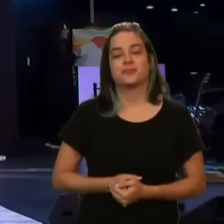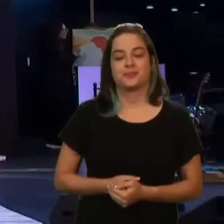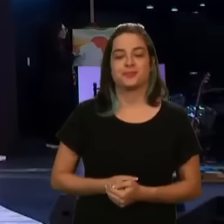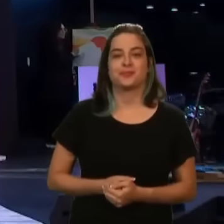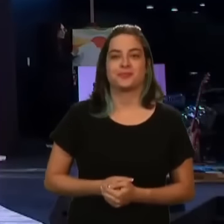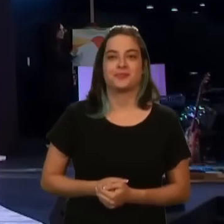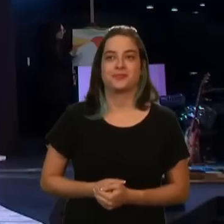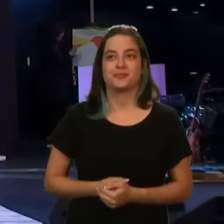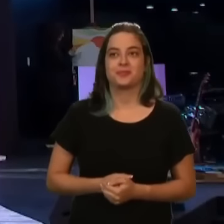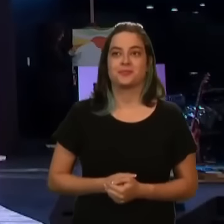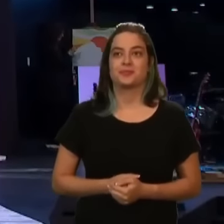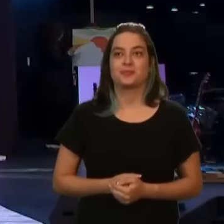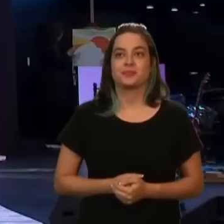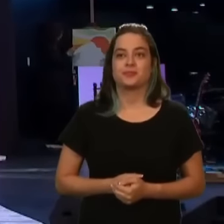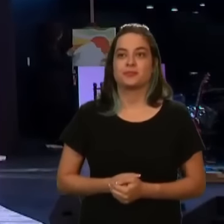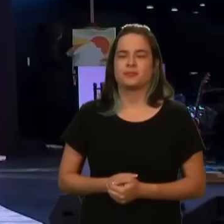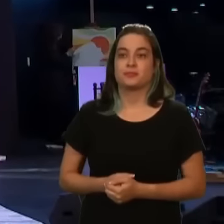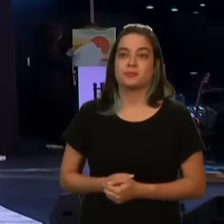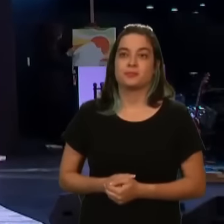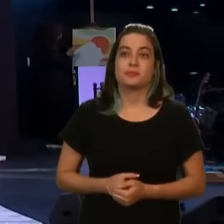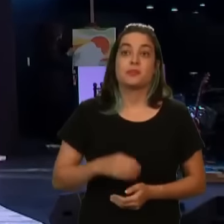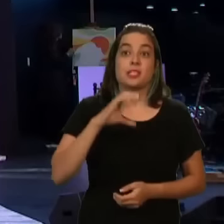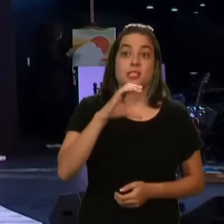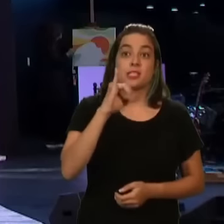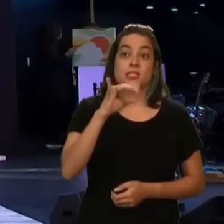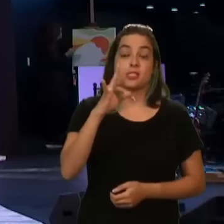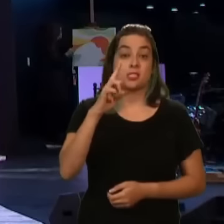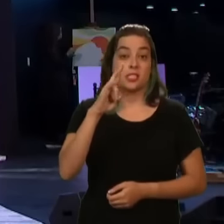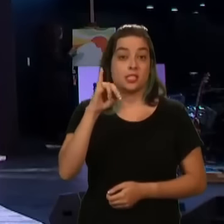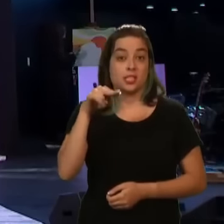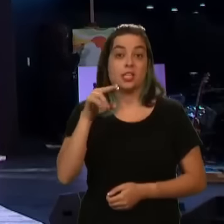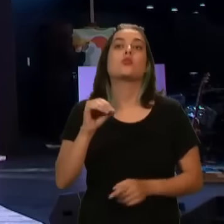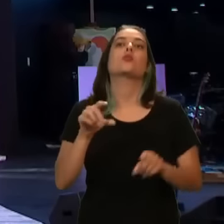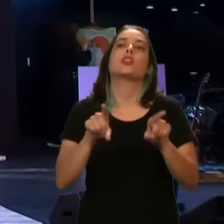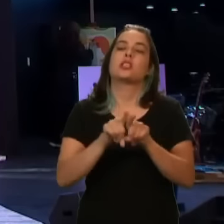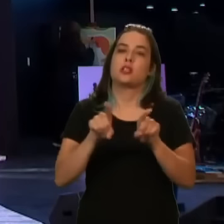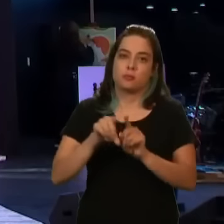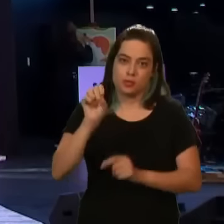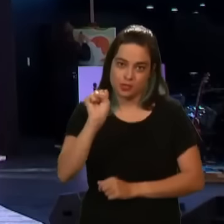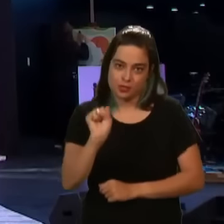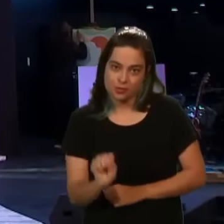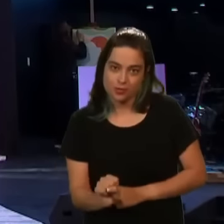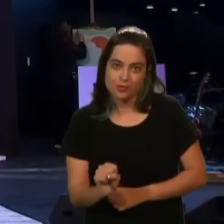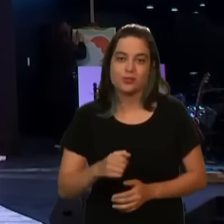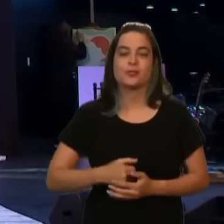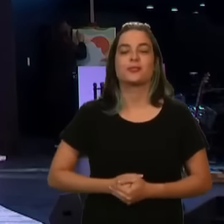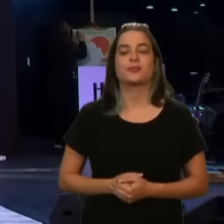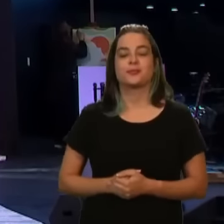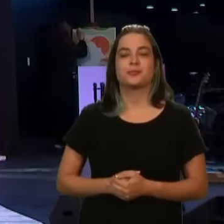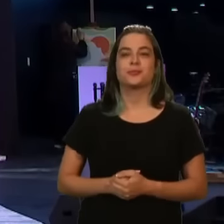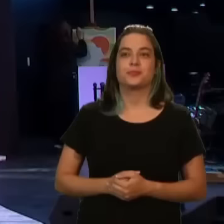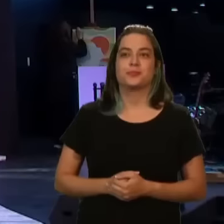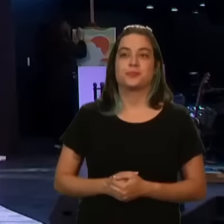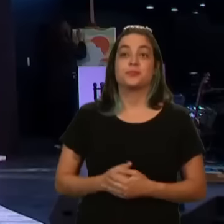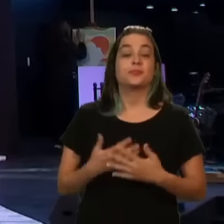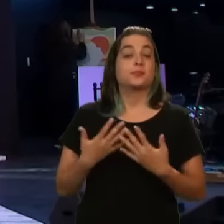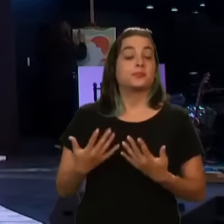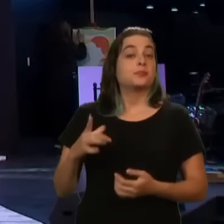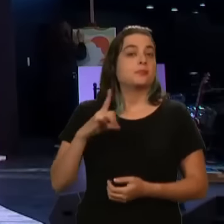Glória! O citrino também vem do Rio Grande do Sul, bate! E